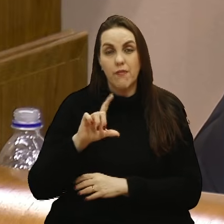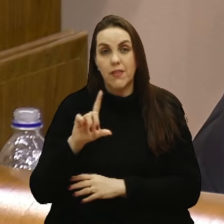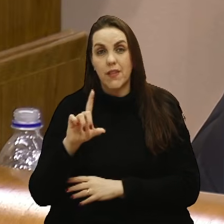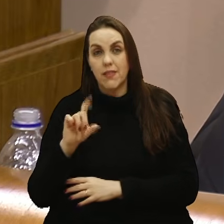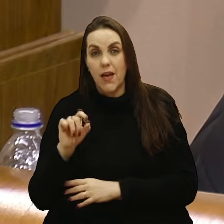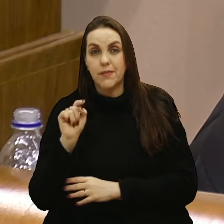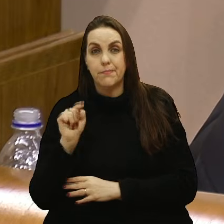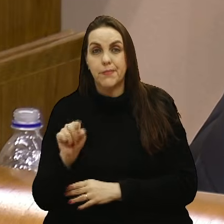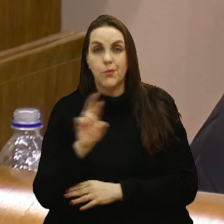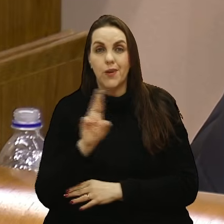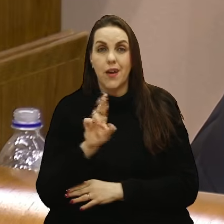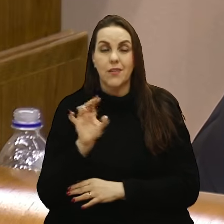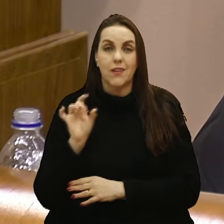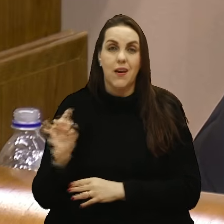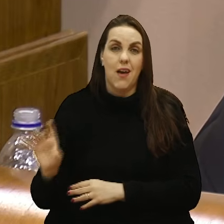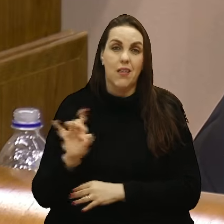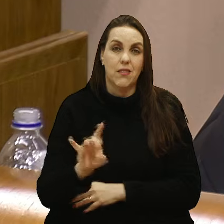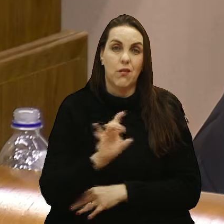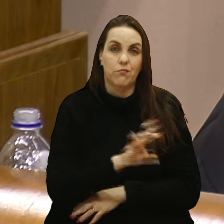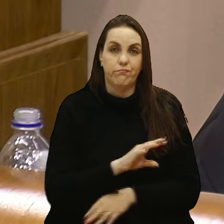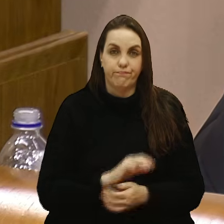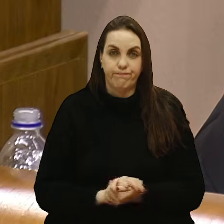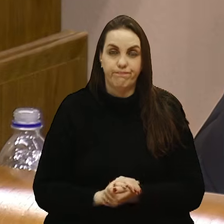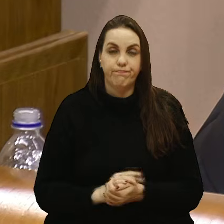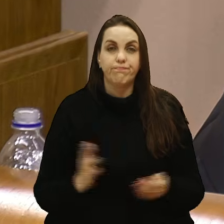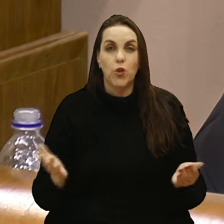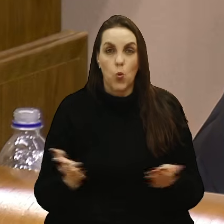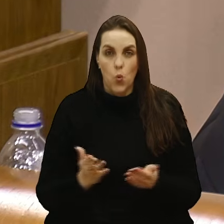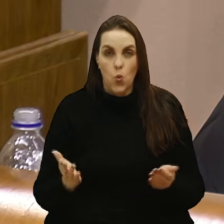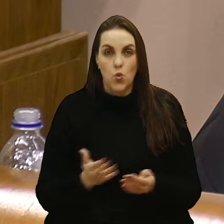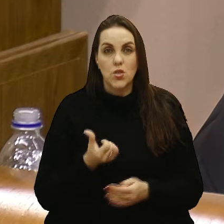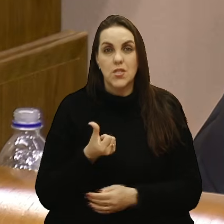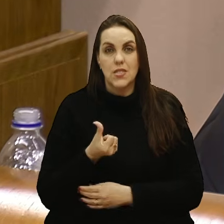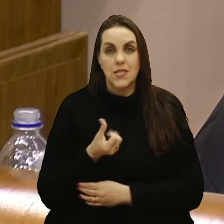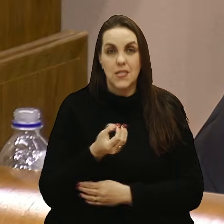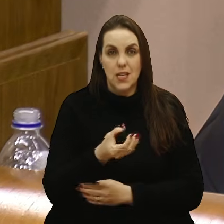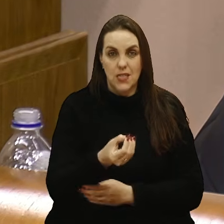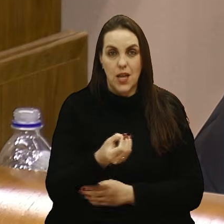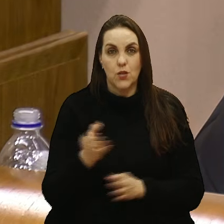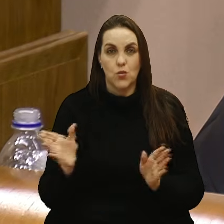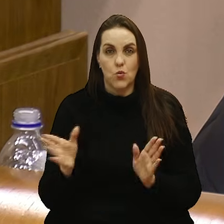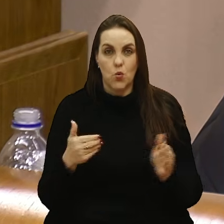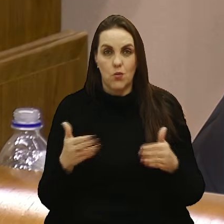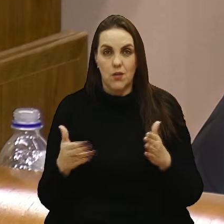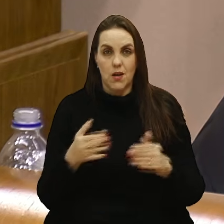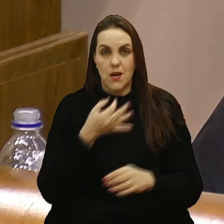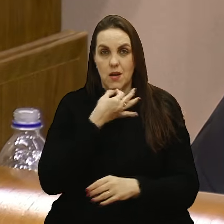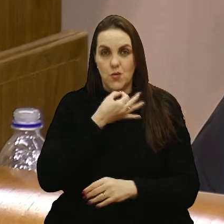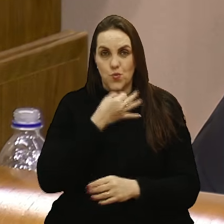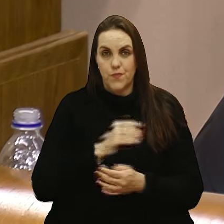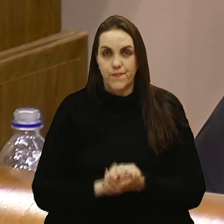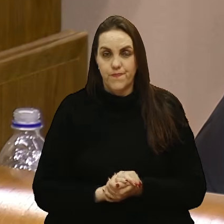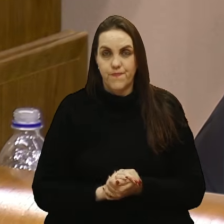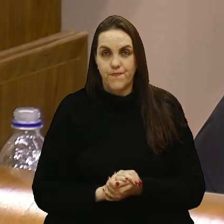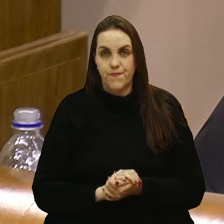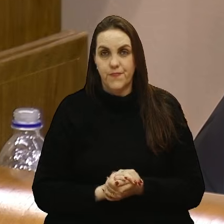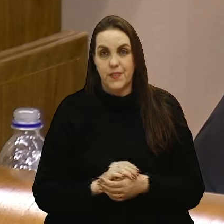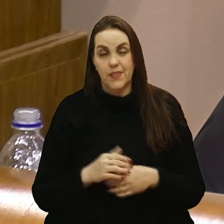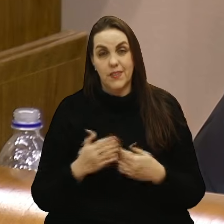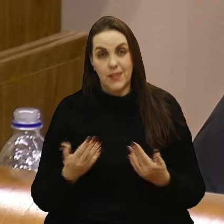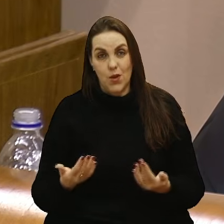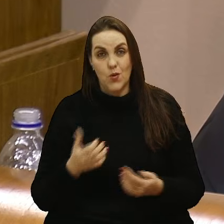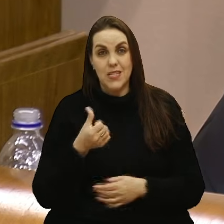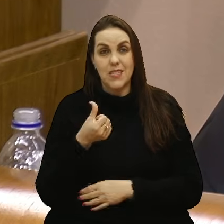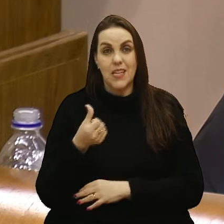um. Nós estamos hoje com 600 containers em Caxias do Sul. Aí, automaticamente, são